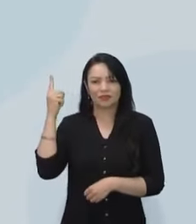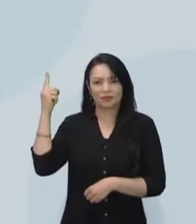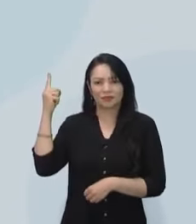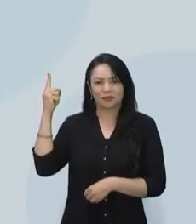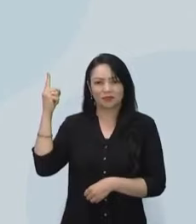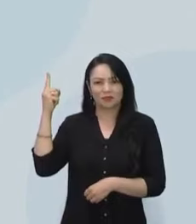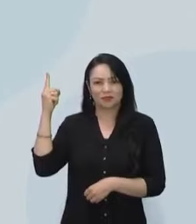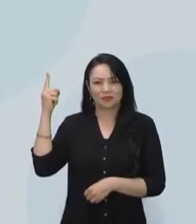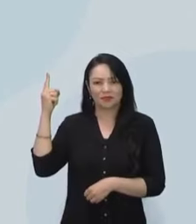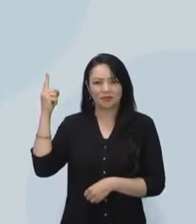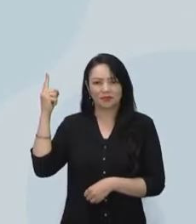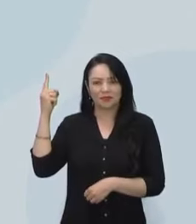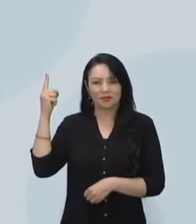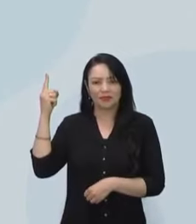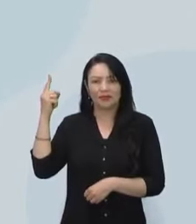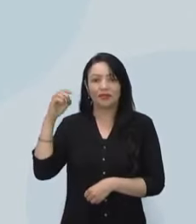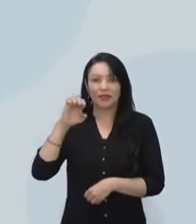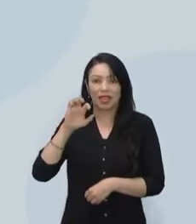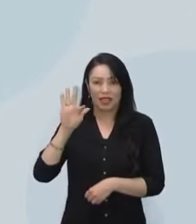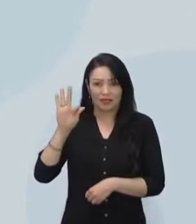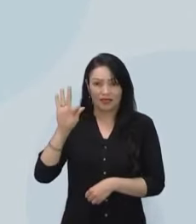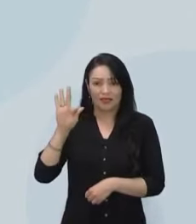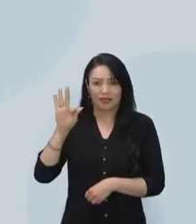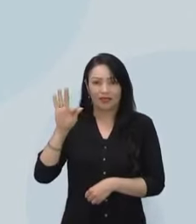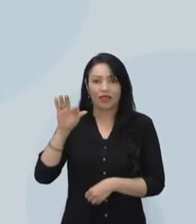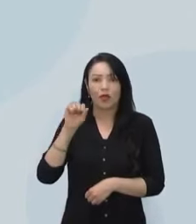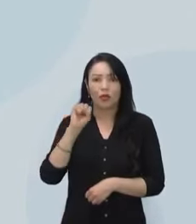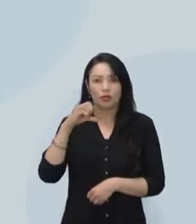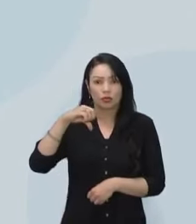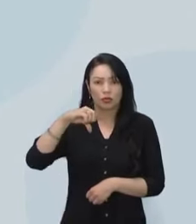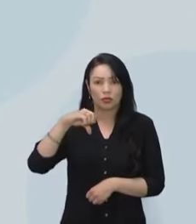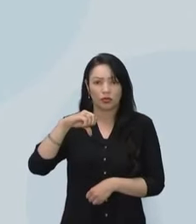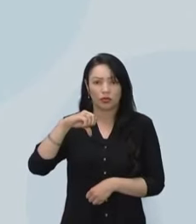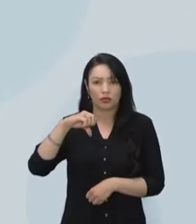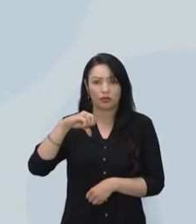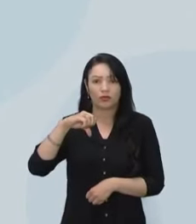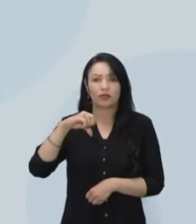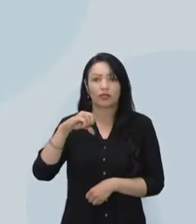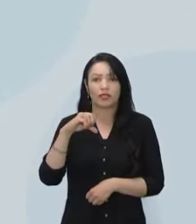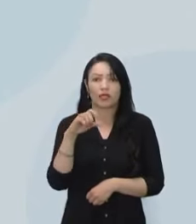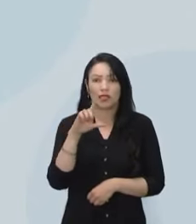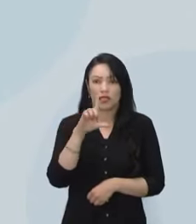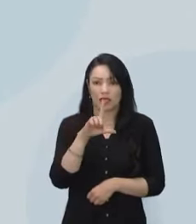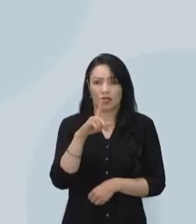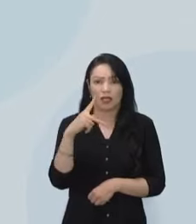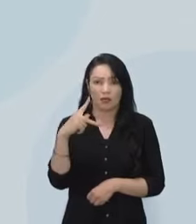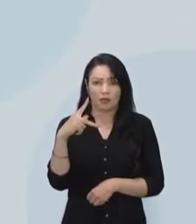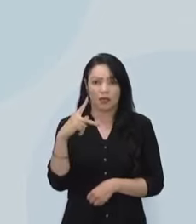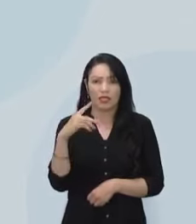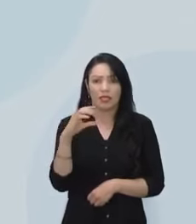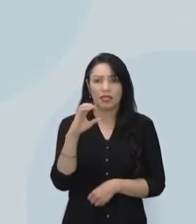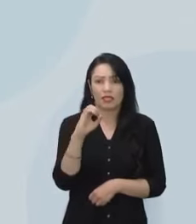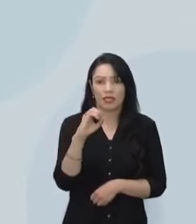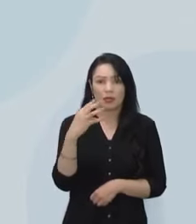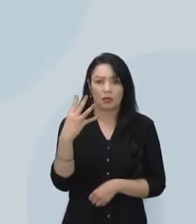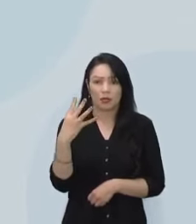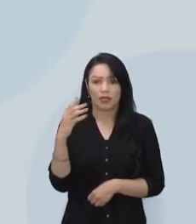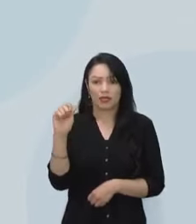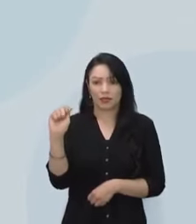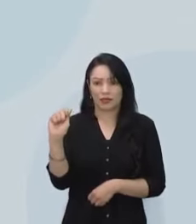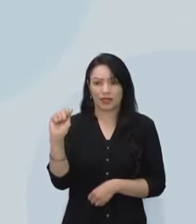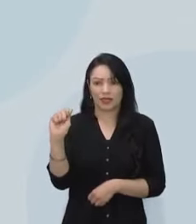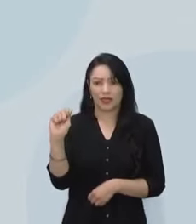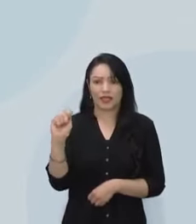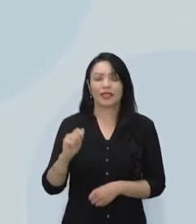descritor. EF, que é de ensino fundamental, 8/9 do 8º ao 9º ano, né, do 8º e 9º ano. É